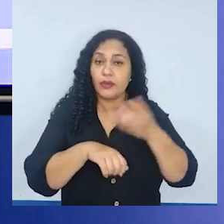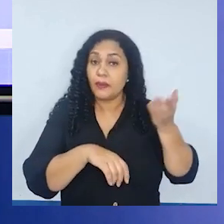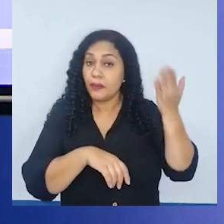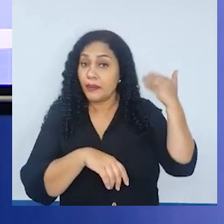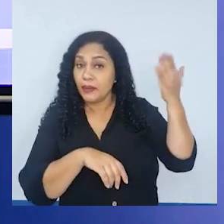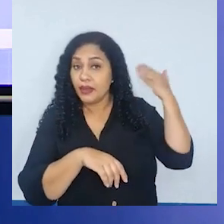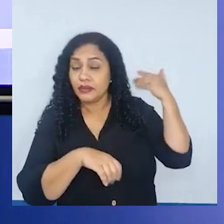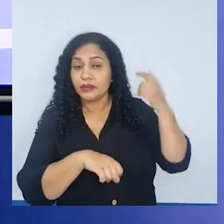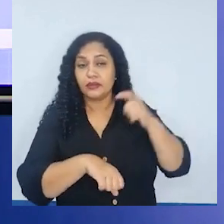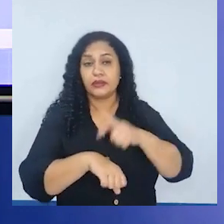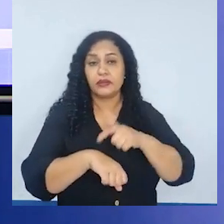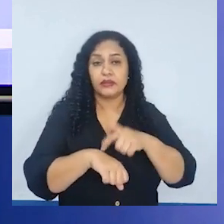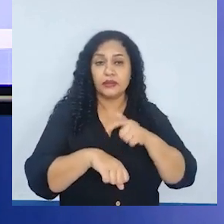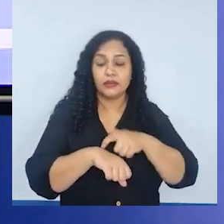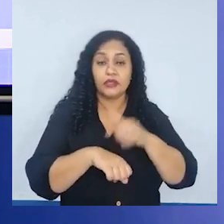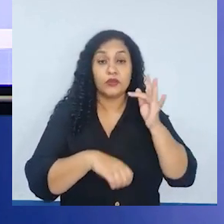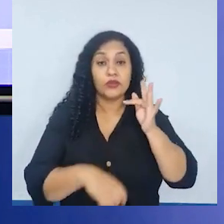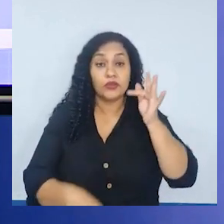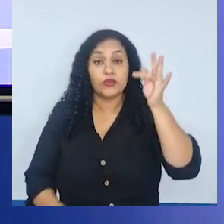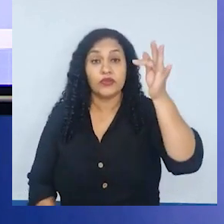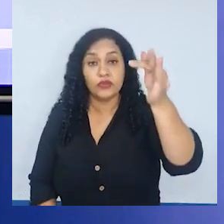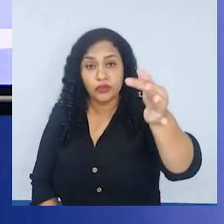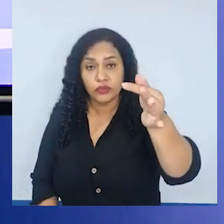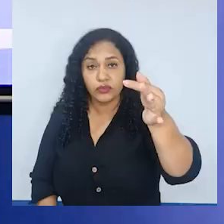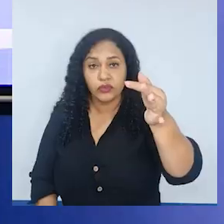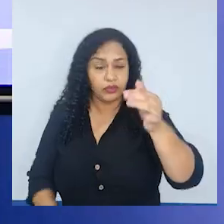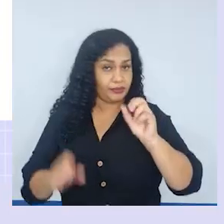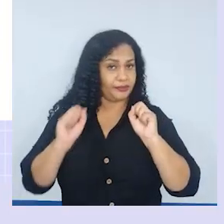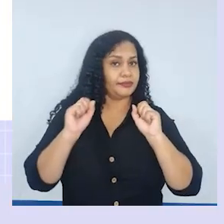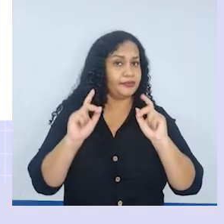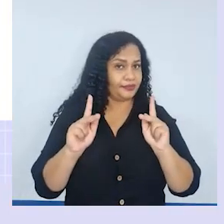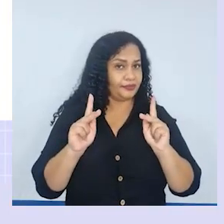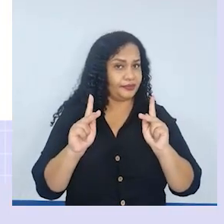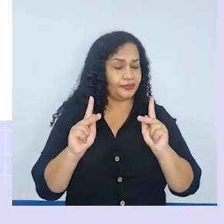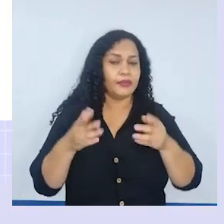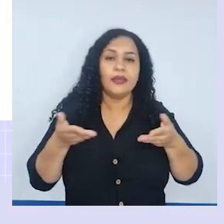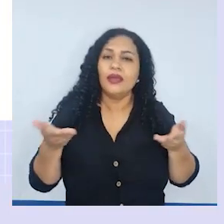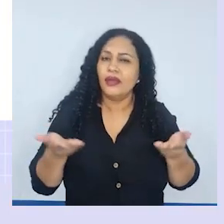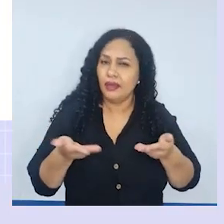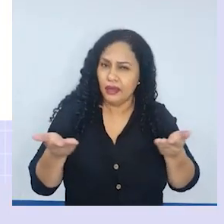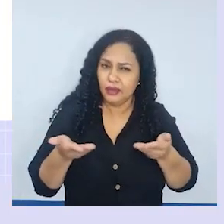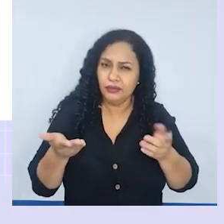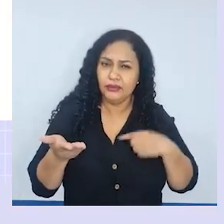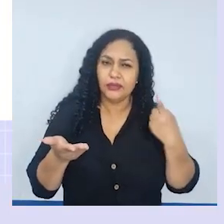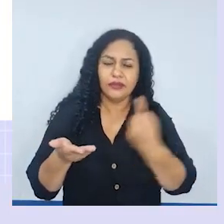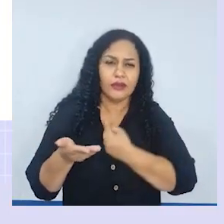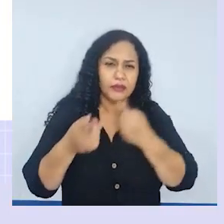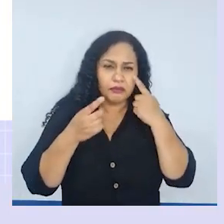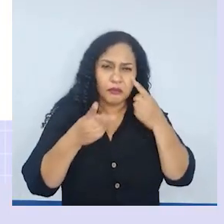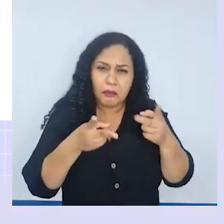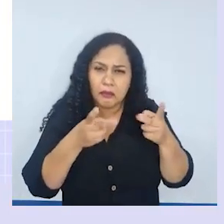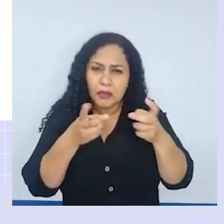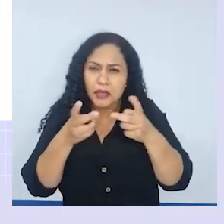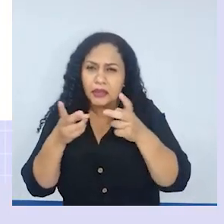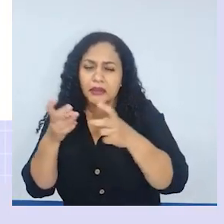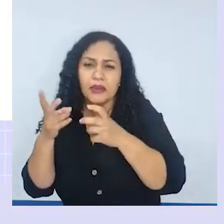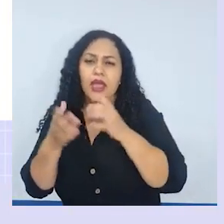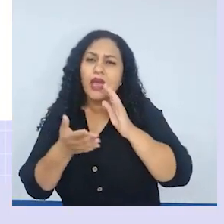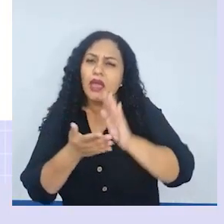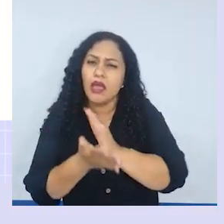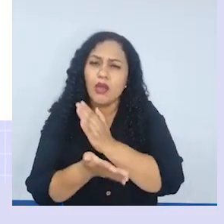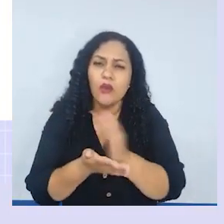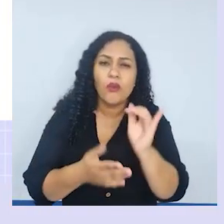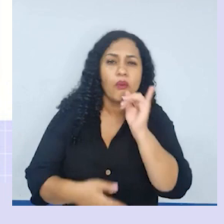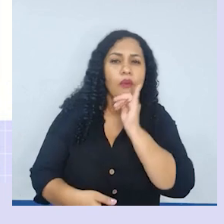tempo passado e o tempo futuro, tá bom? Agora, vamos olhar alguns exemplos